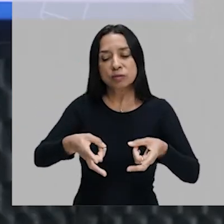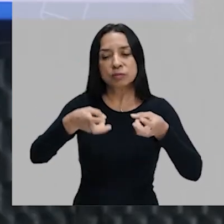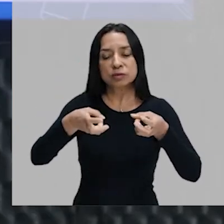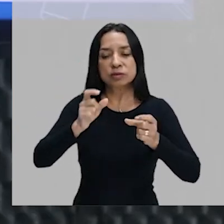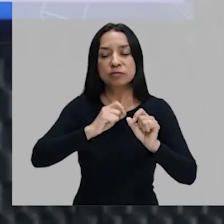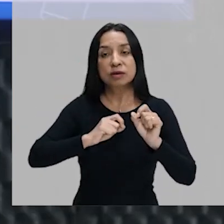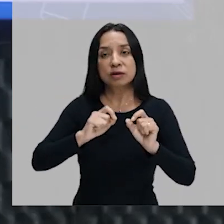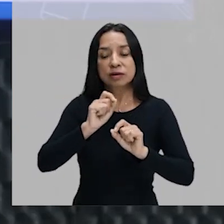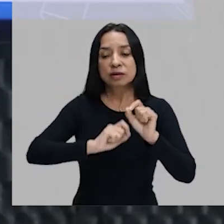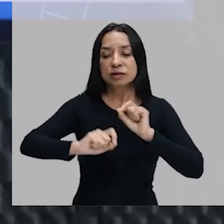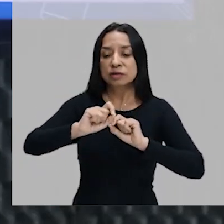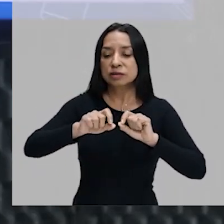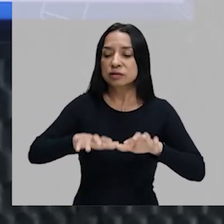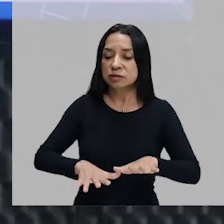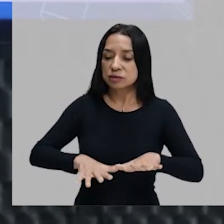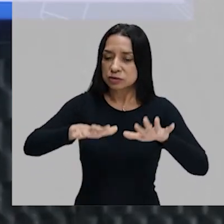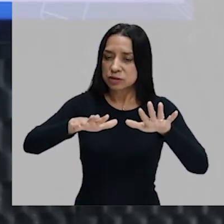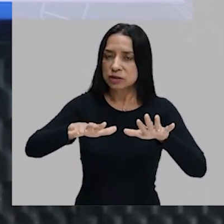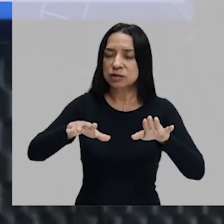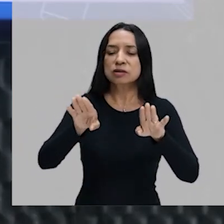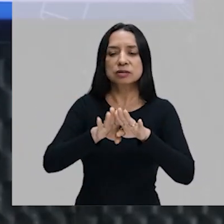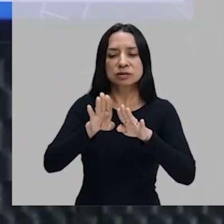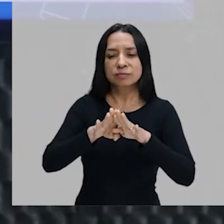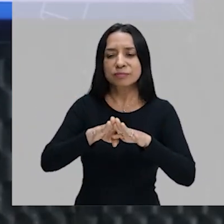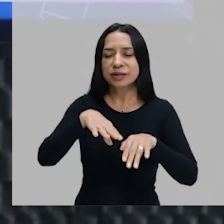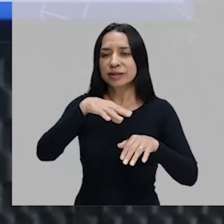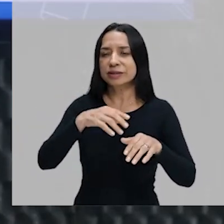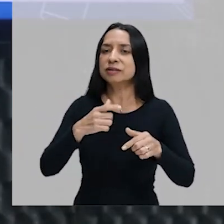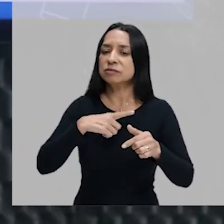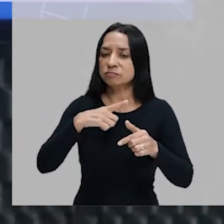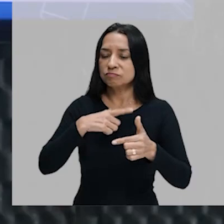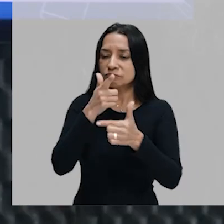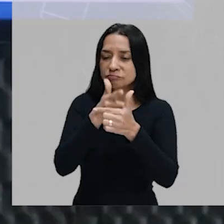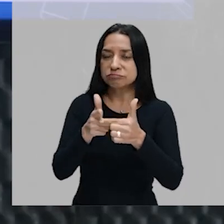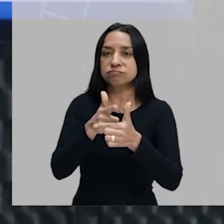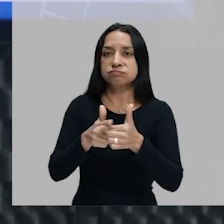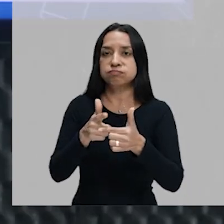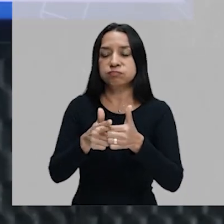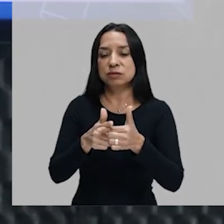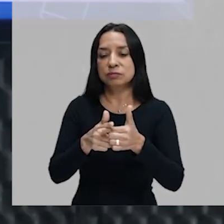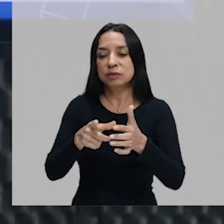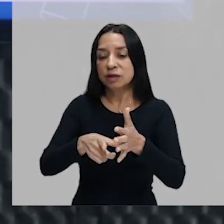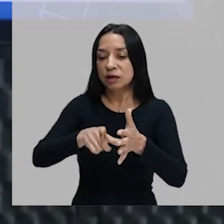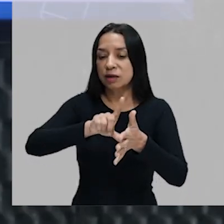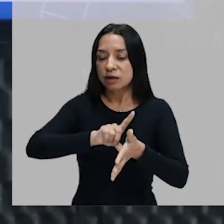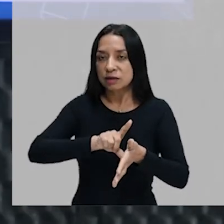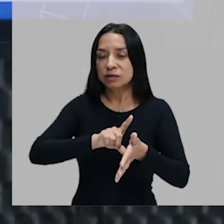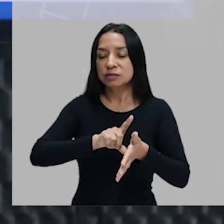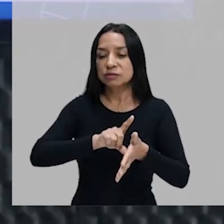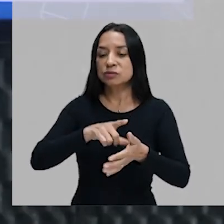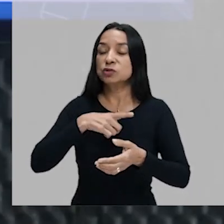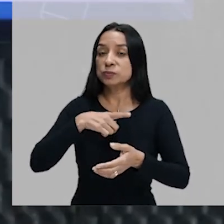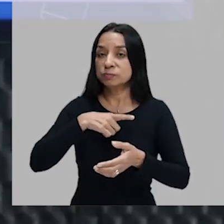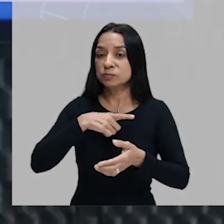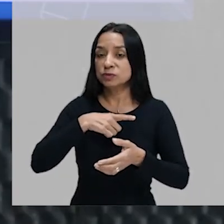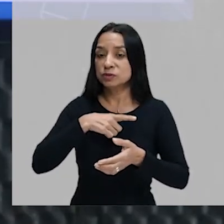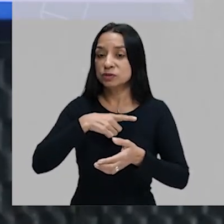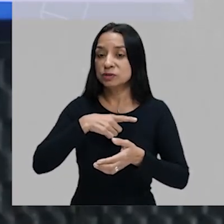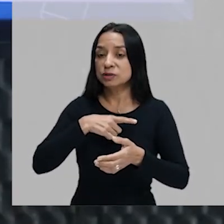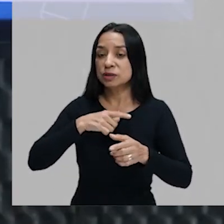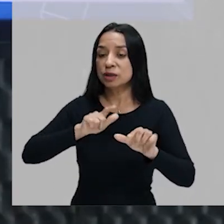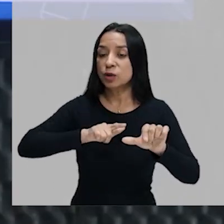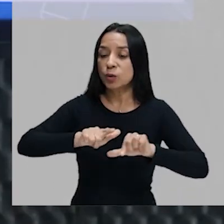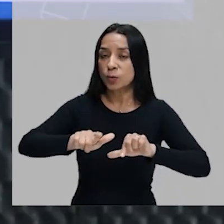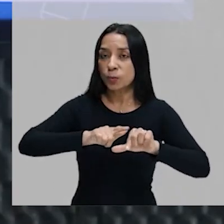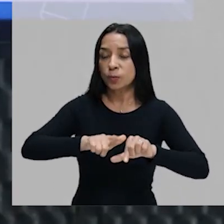cheias elas também foram destrutivas no início, antes da existência das obras públicas. Por isso a